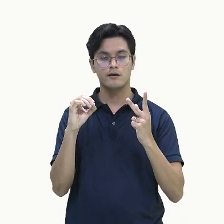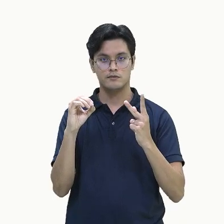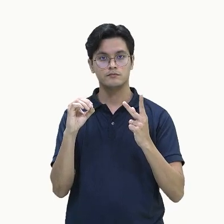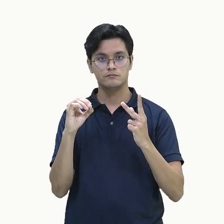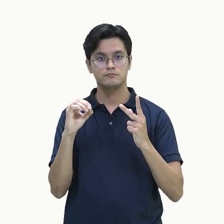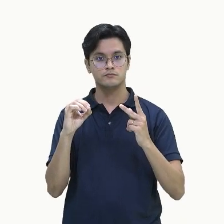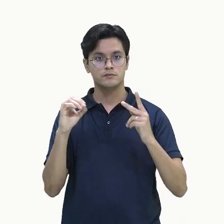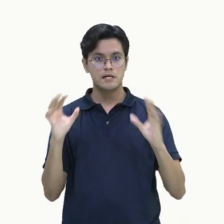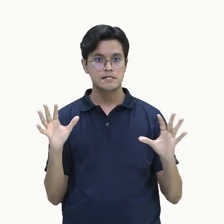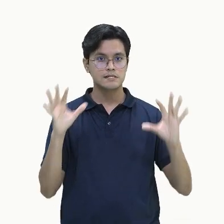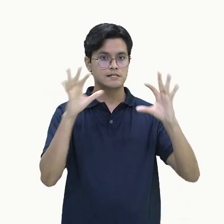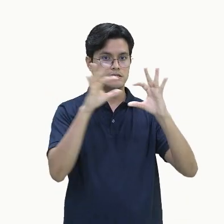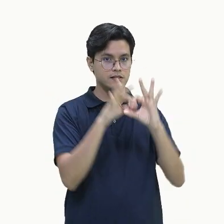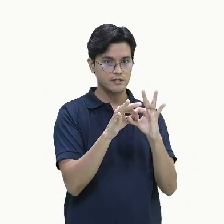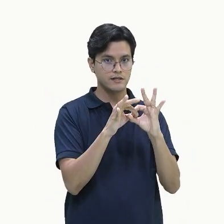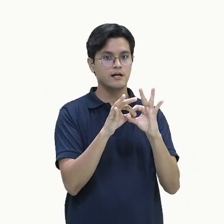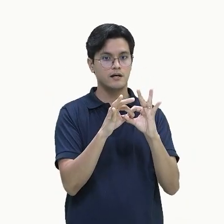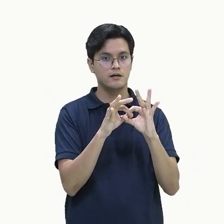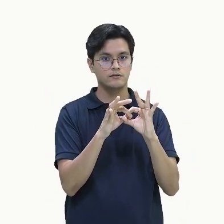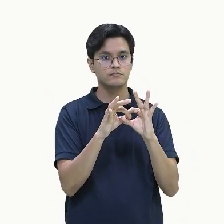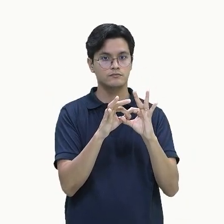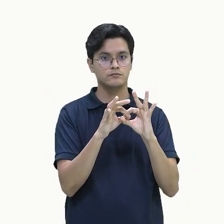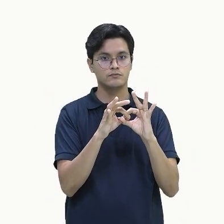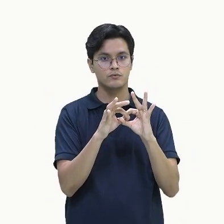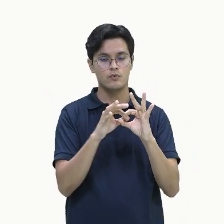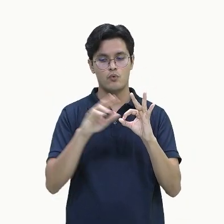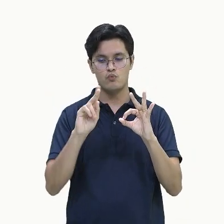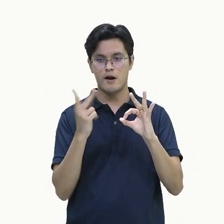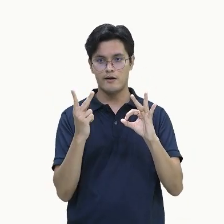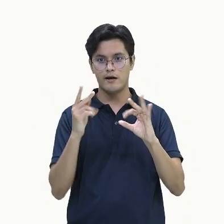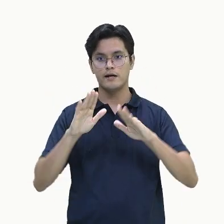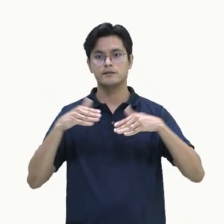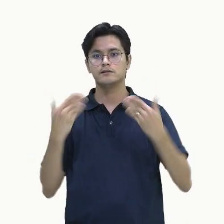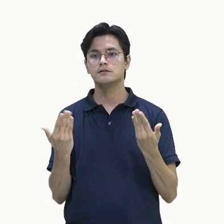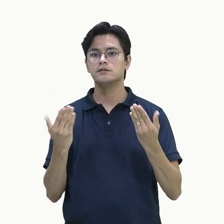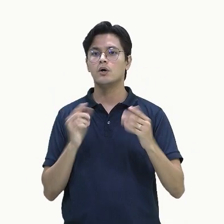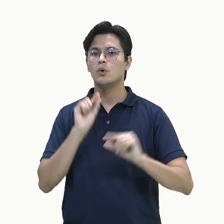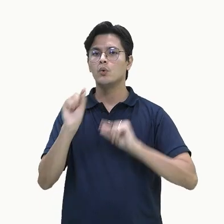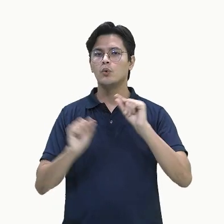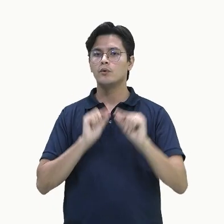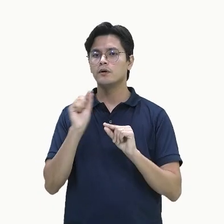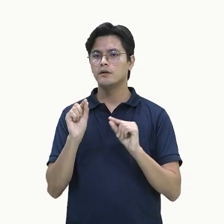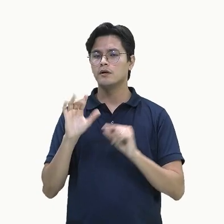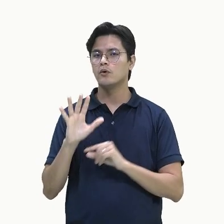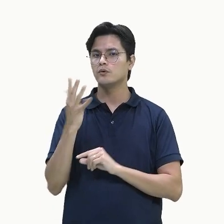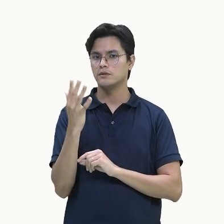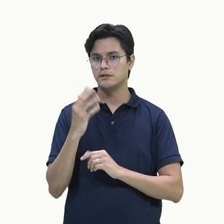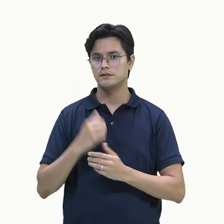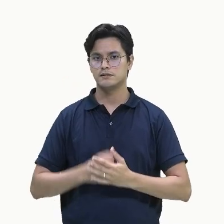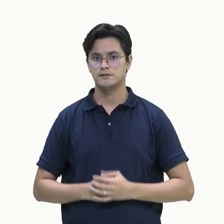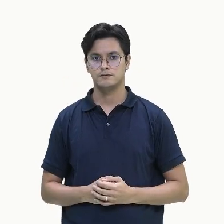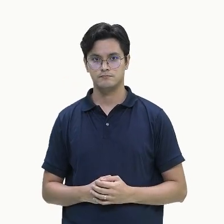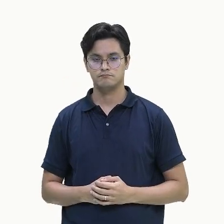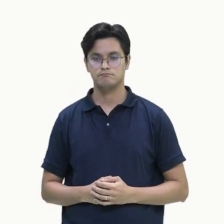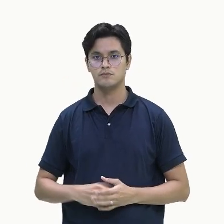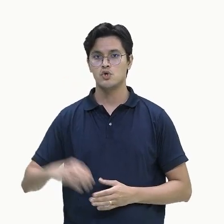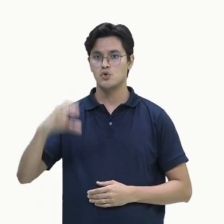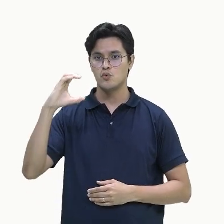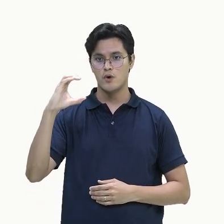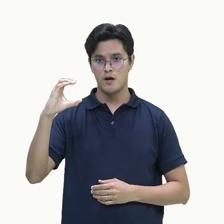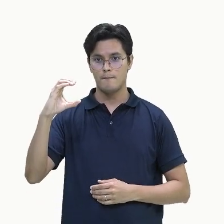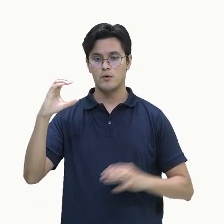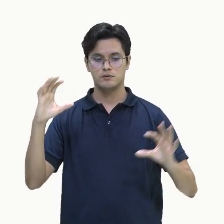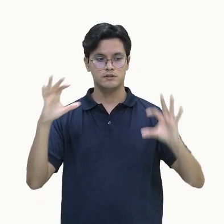ligar com esta parte aqui. E aí, este carbono vai se ligar com este